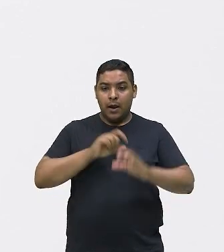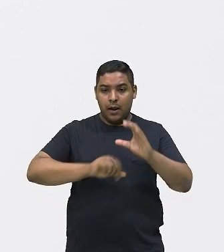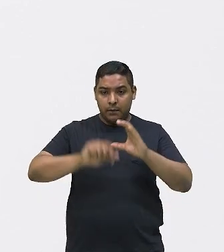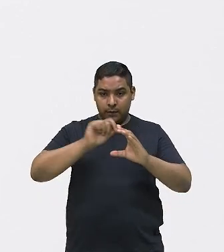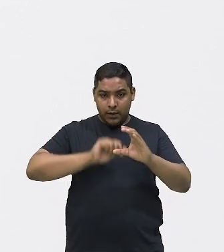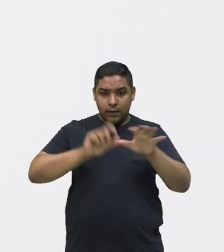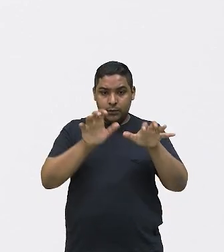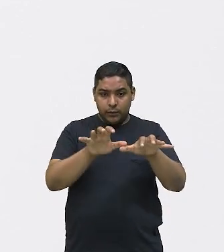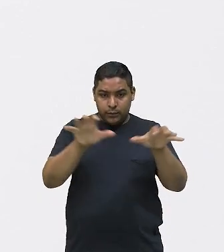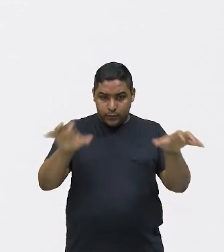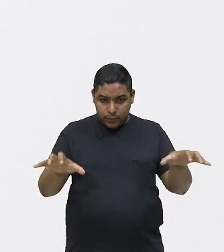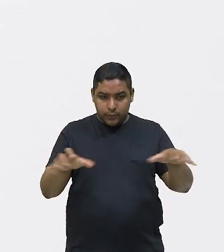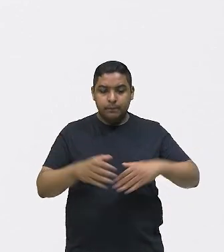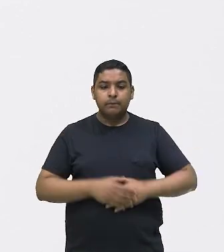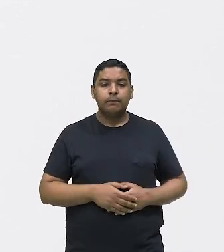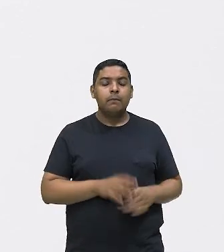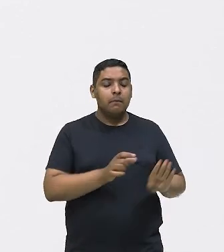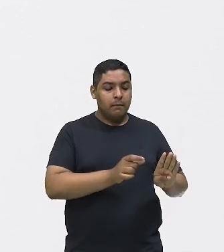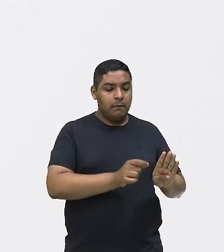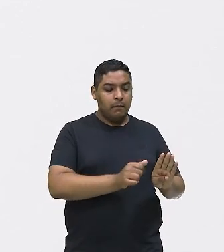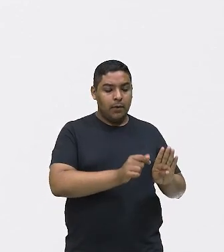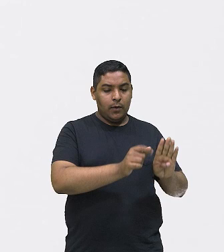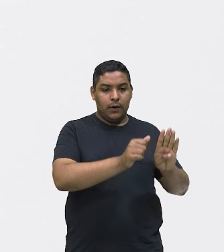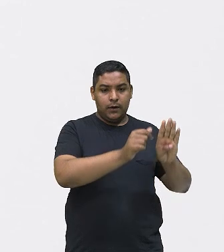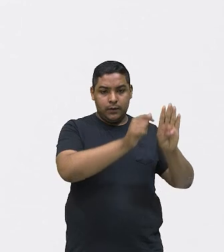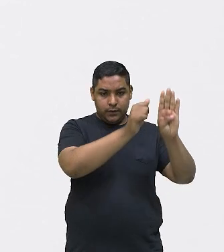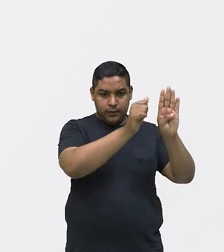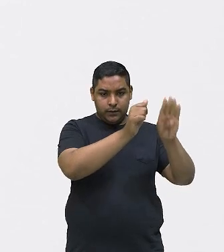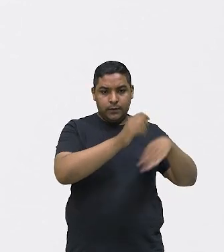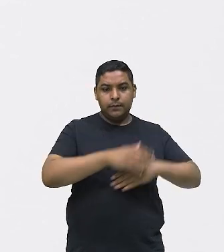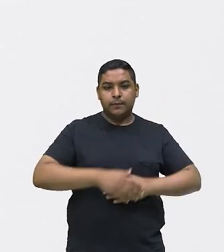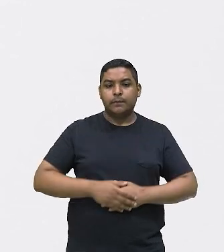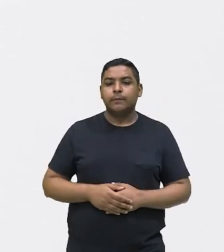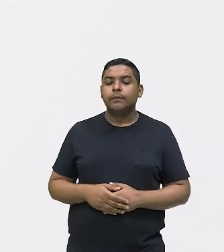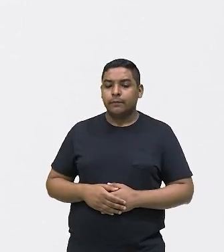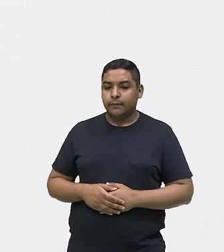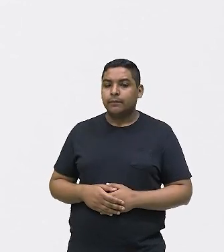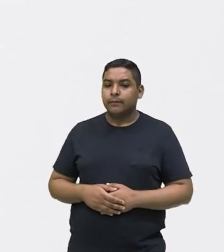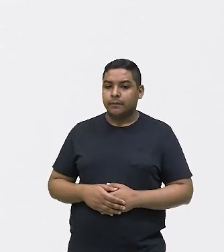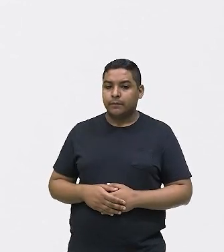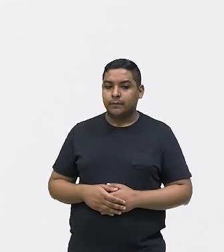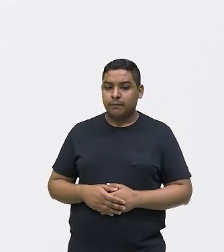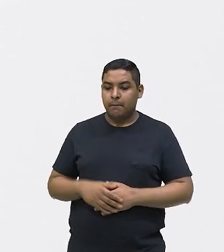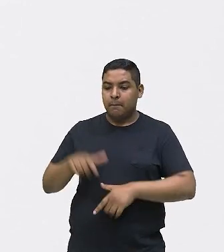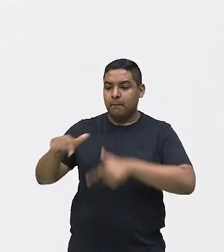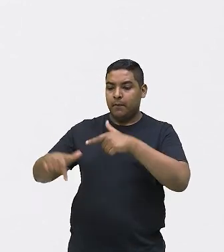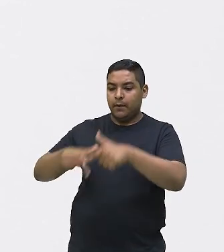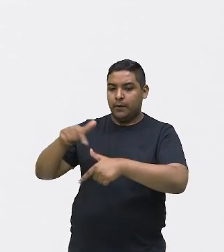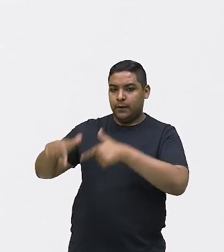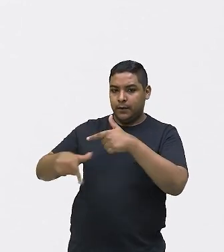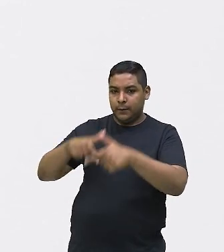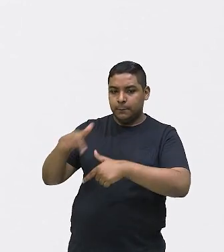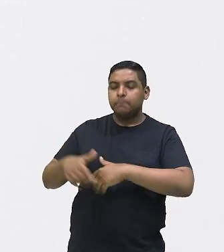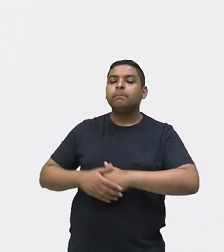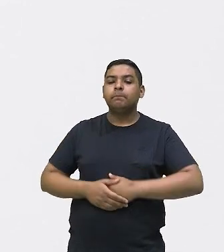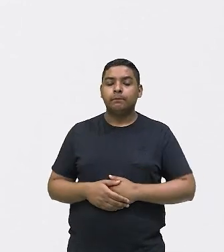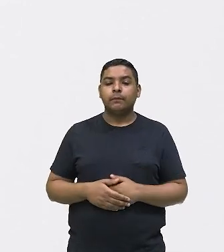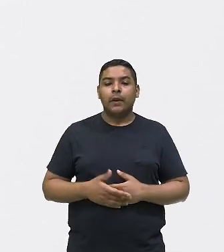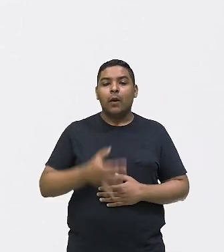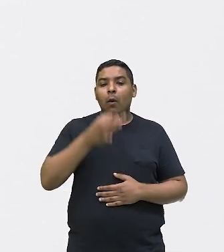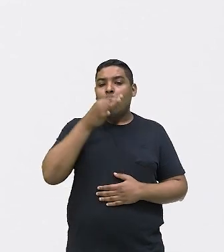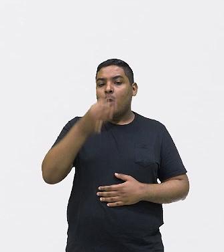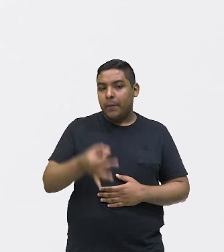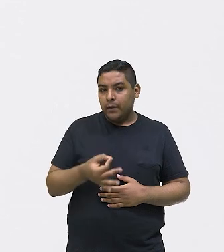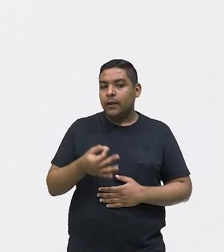estão divididas em burgueses e proletários. Tem um comentário que nós preparamos